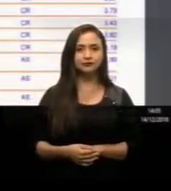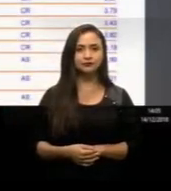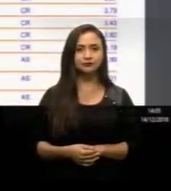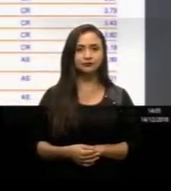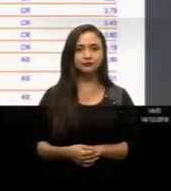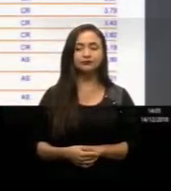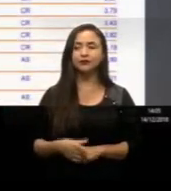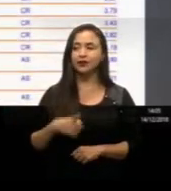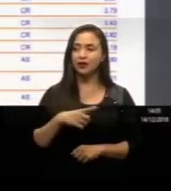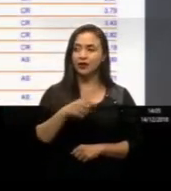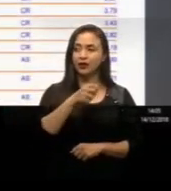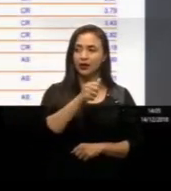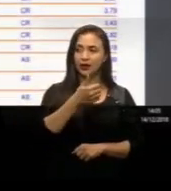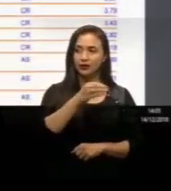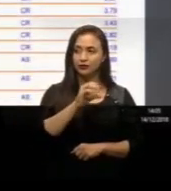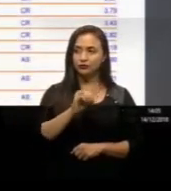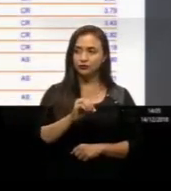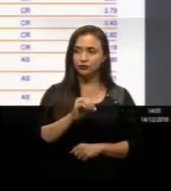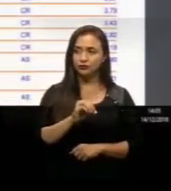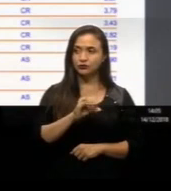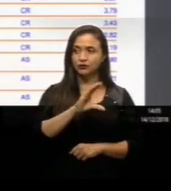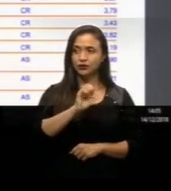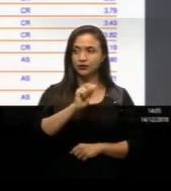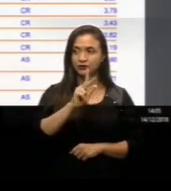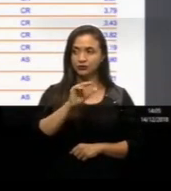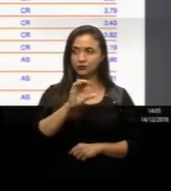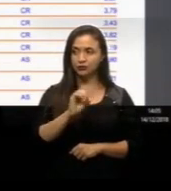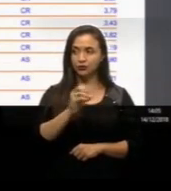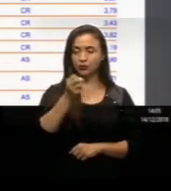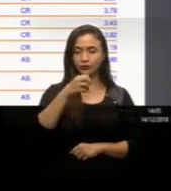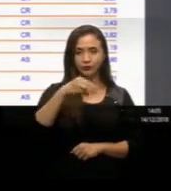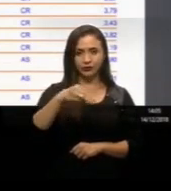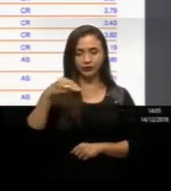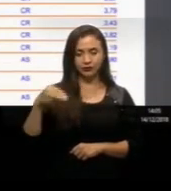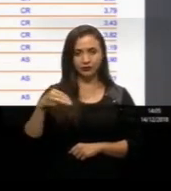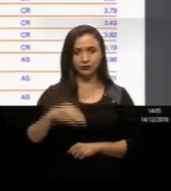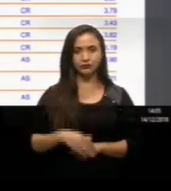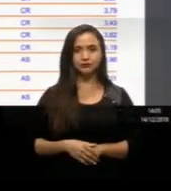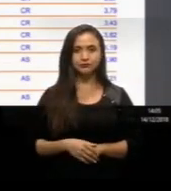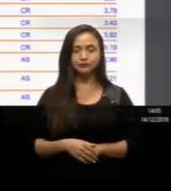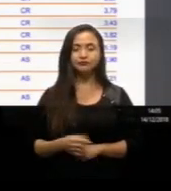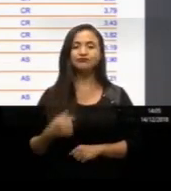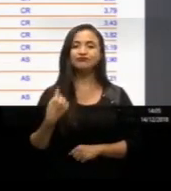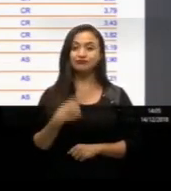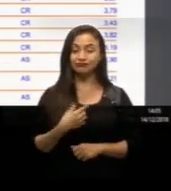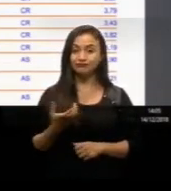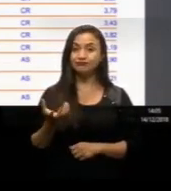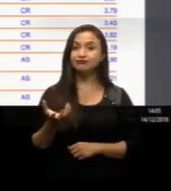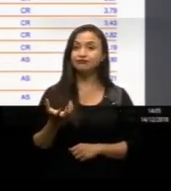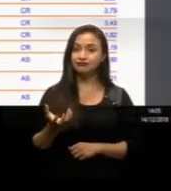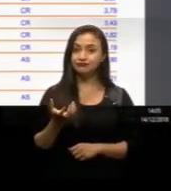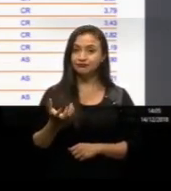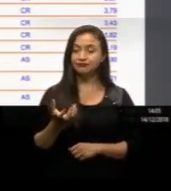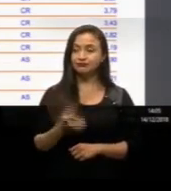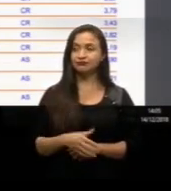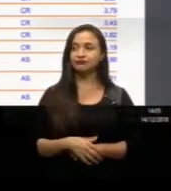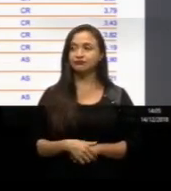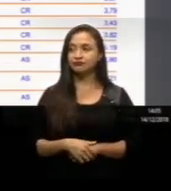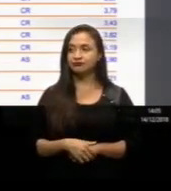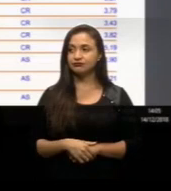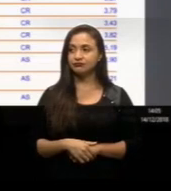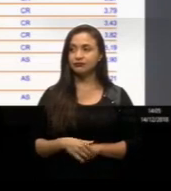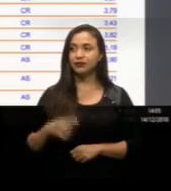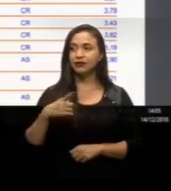Aqui, aço CA50, 8 milímetros, vergalhão. Tá? Só que a gente já quer